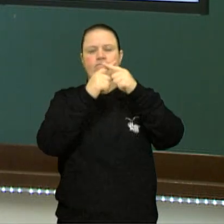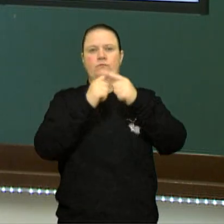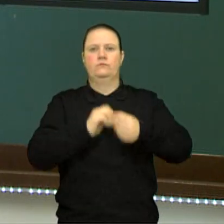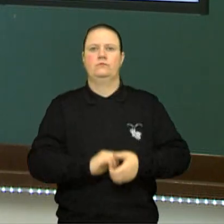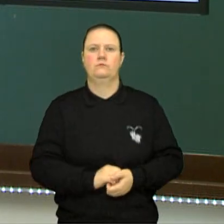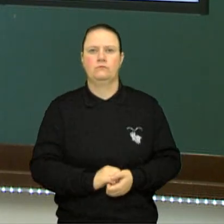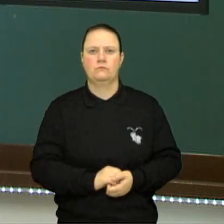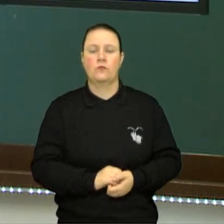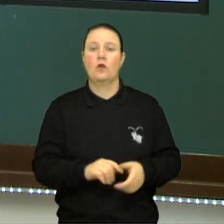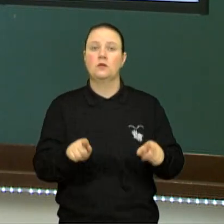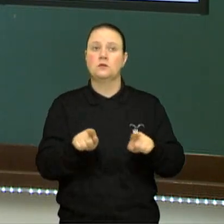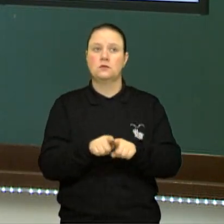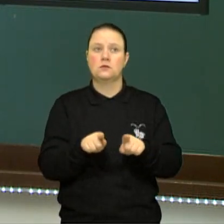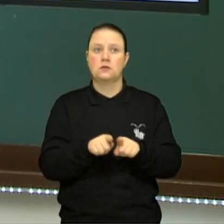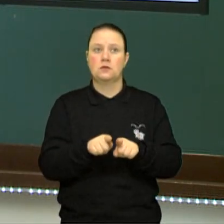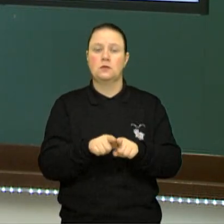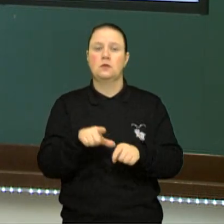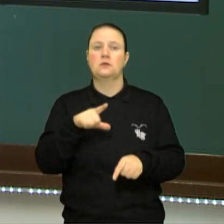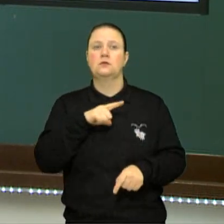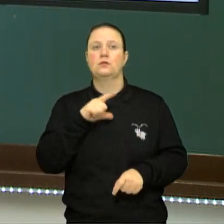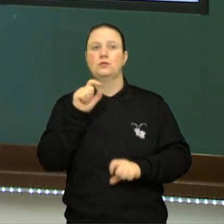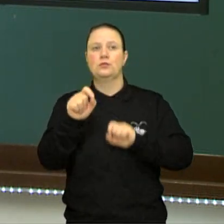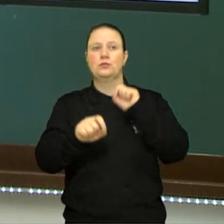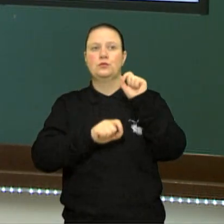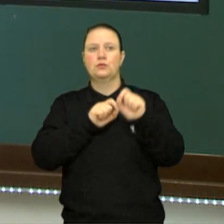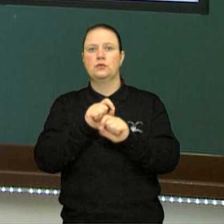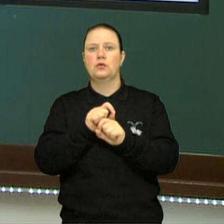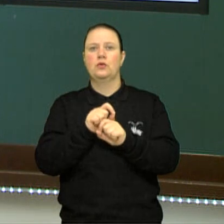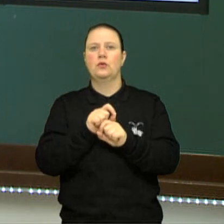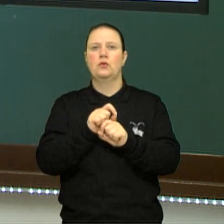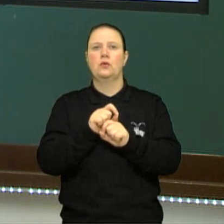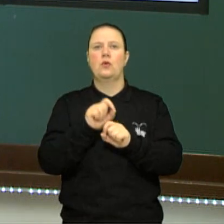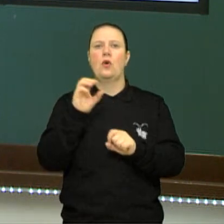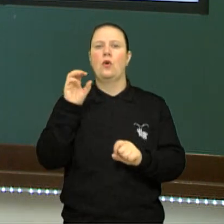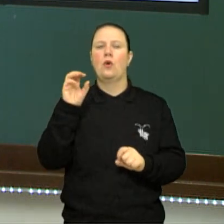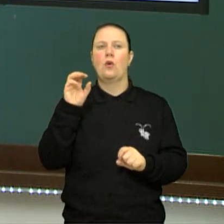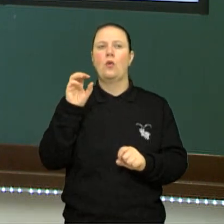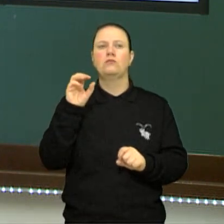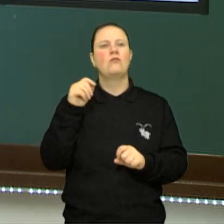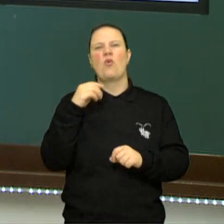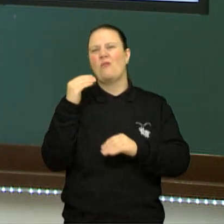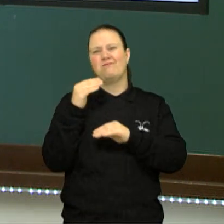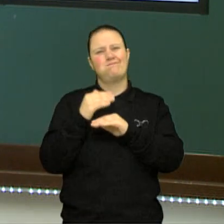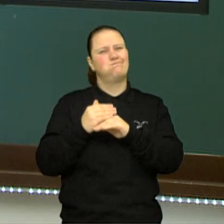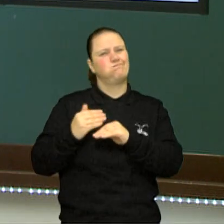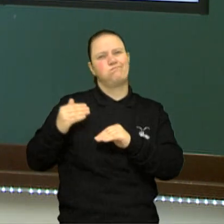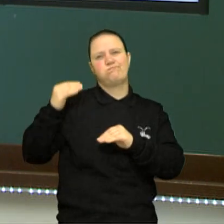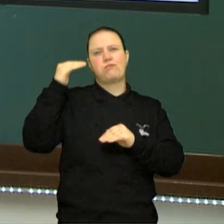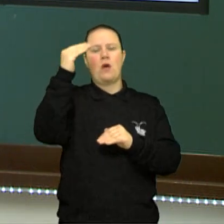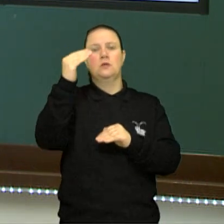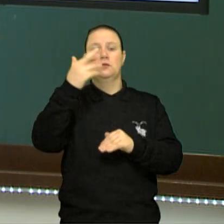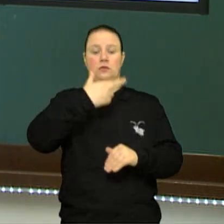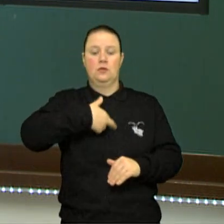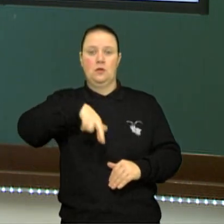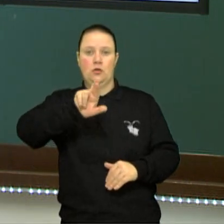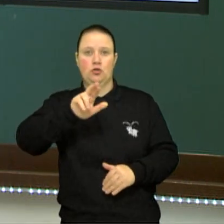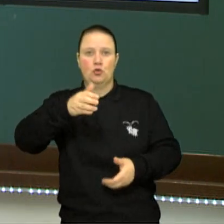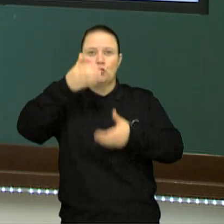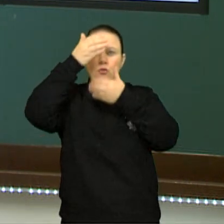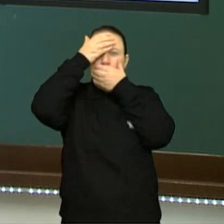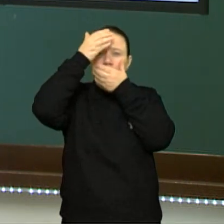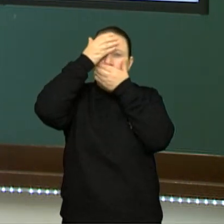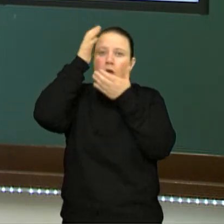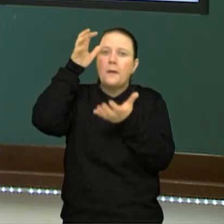ser talvez o apogeu, né? O ponto máximo ali da religião islâmica, né? De